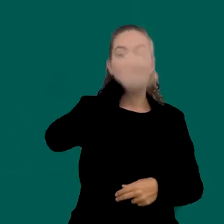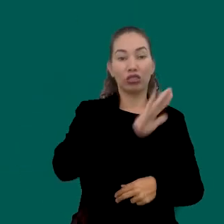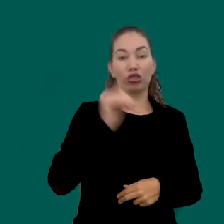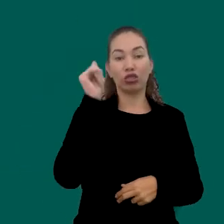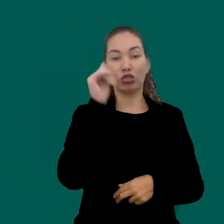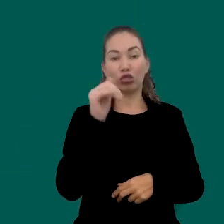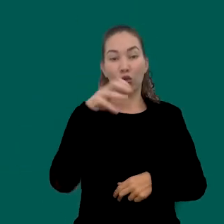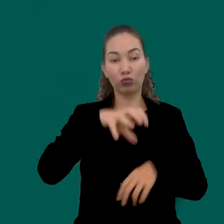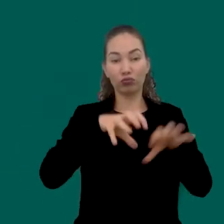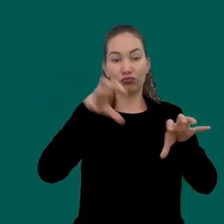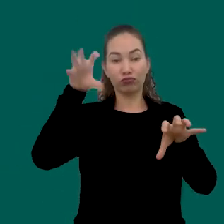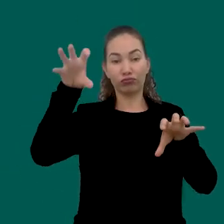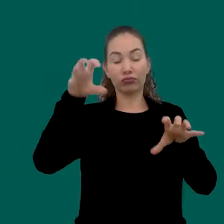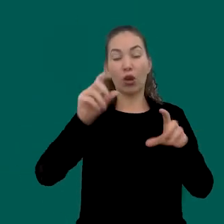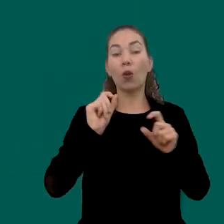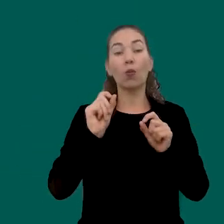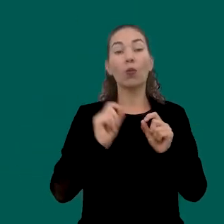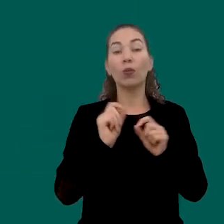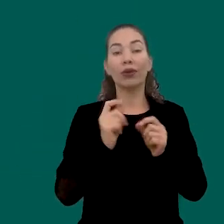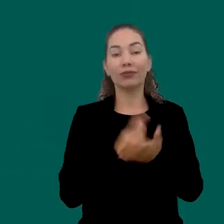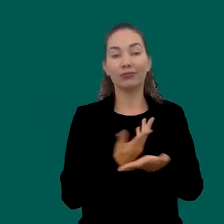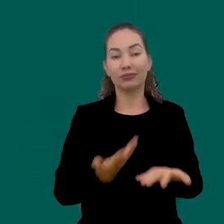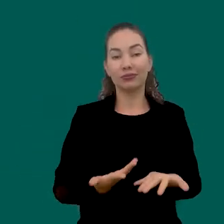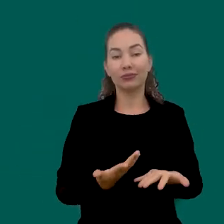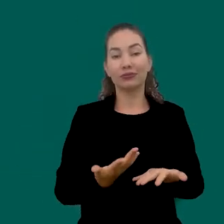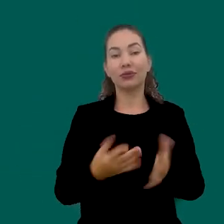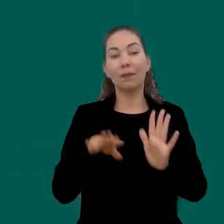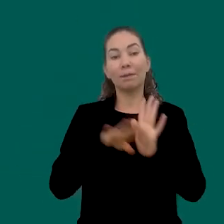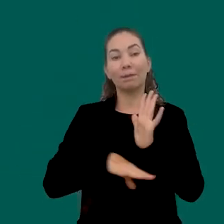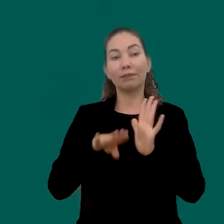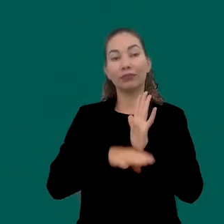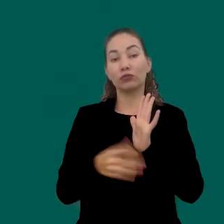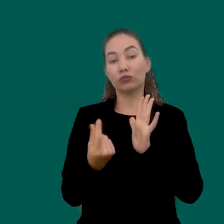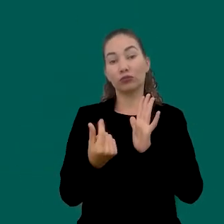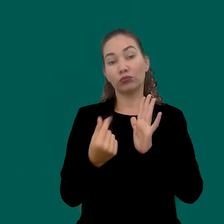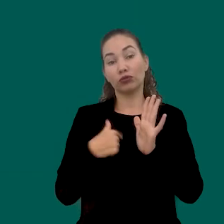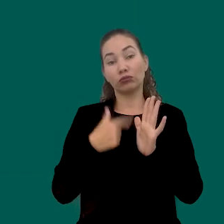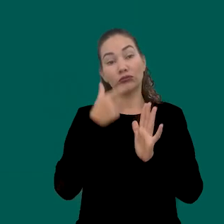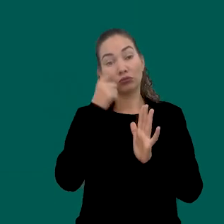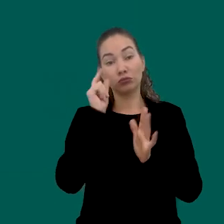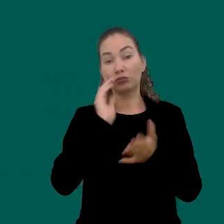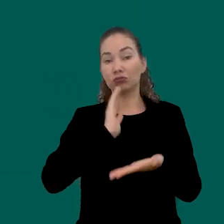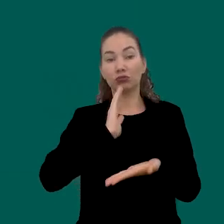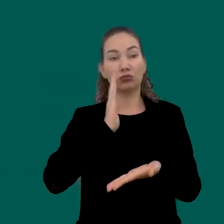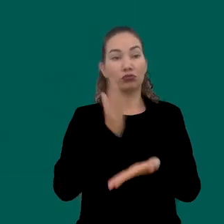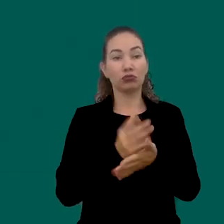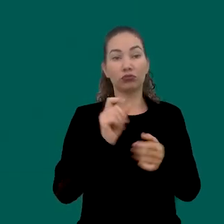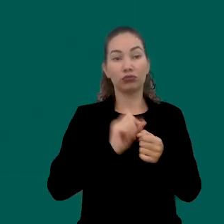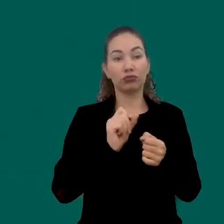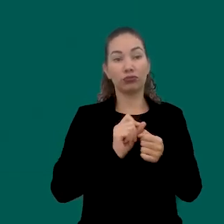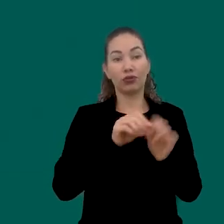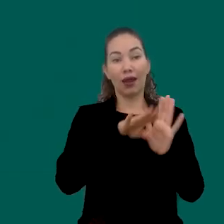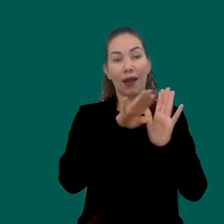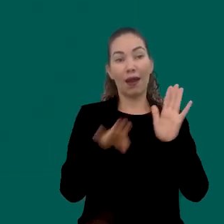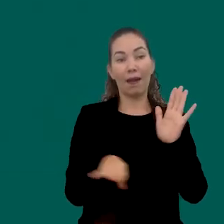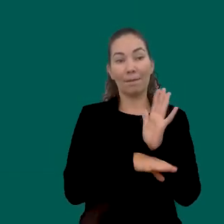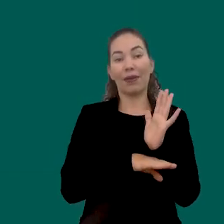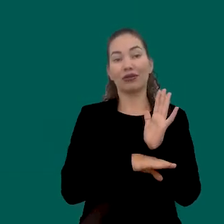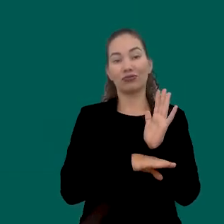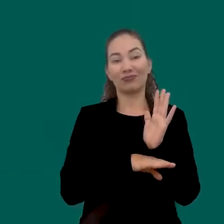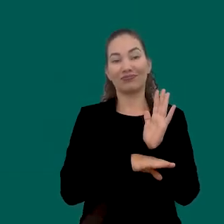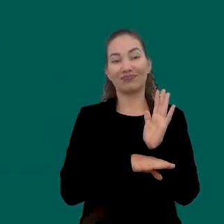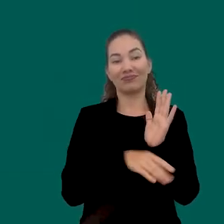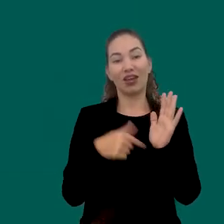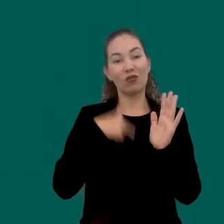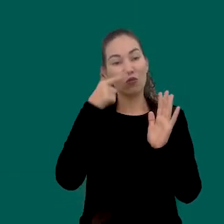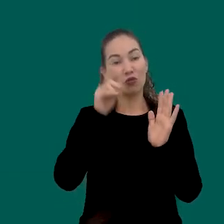nível regional. O que acontece? Ele bota a promoção com preço, eu consigo imediatamente ir lá e botar o produto abaixo do preço dele.